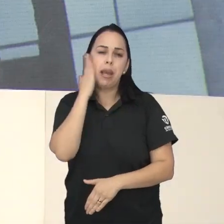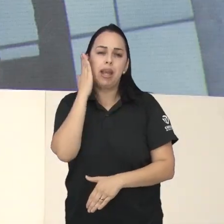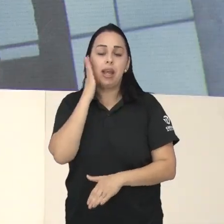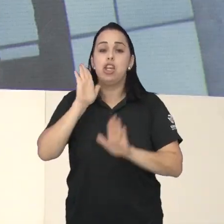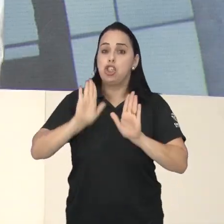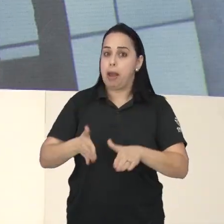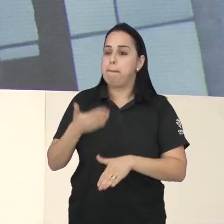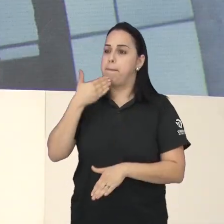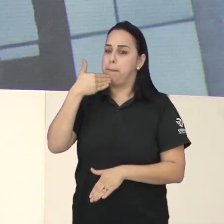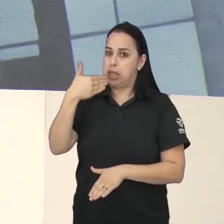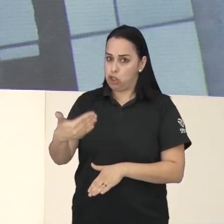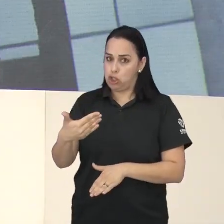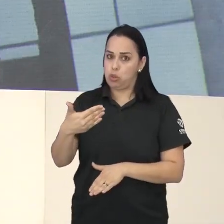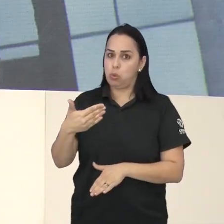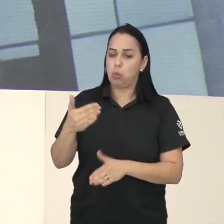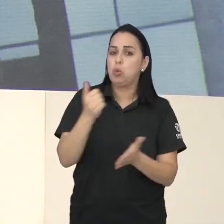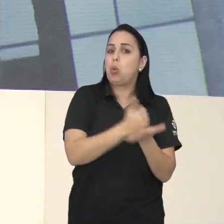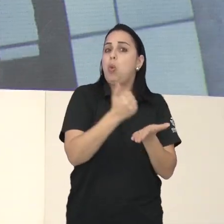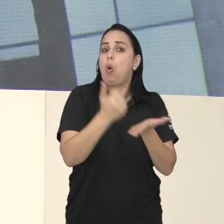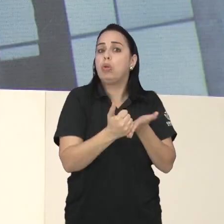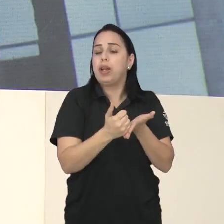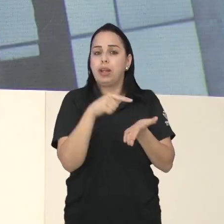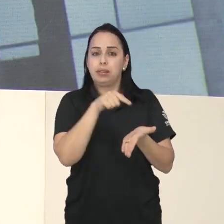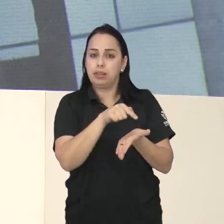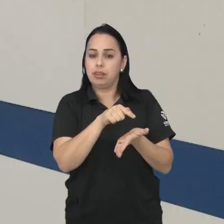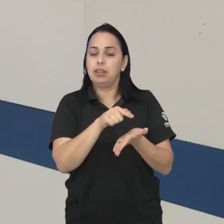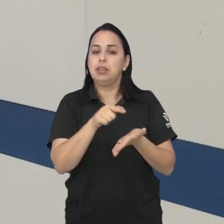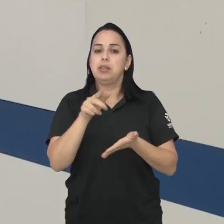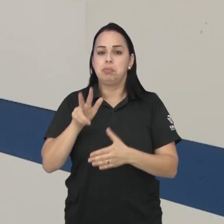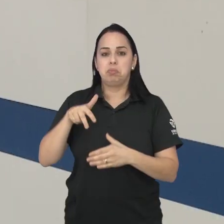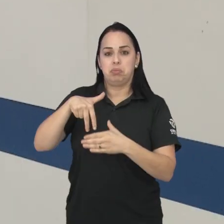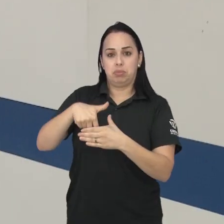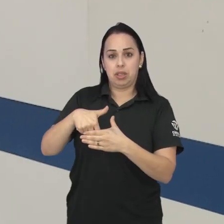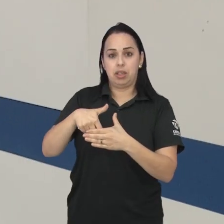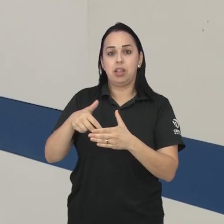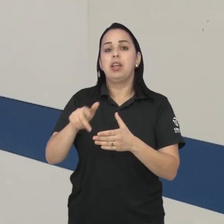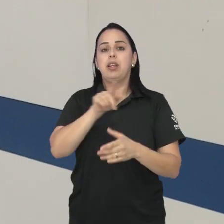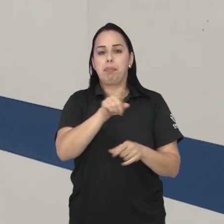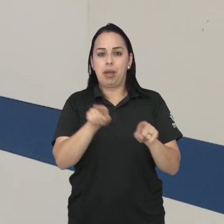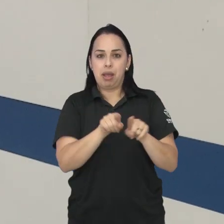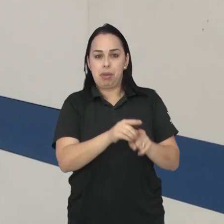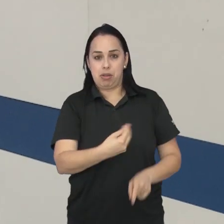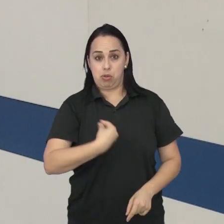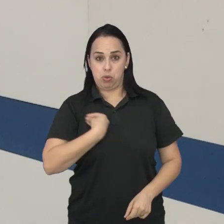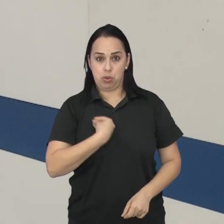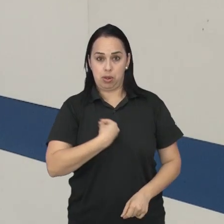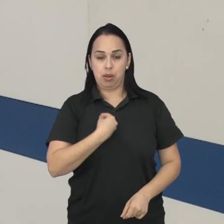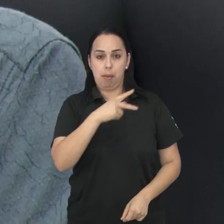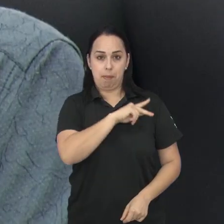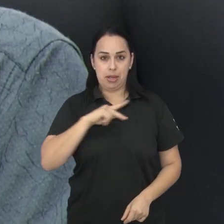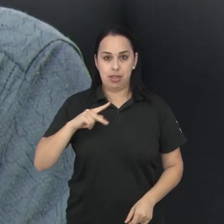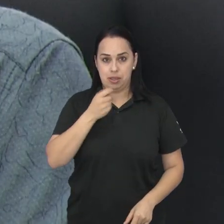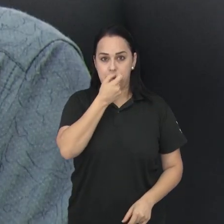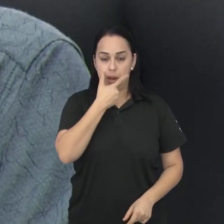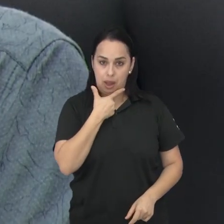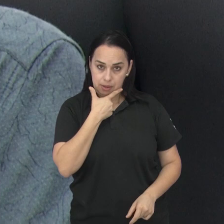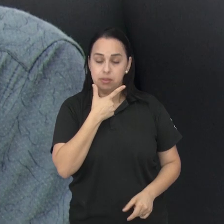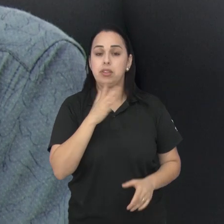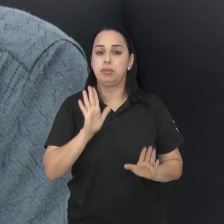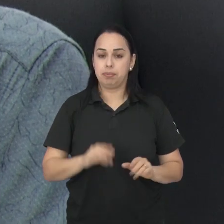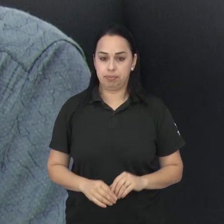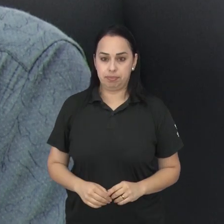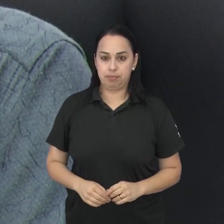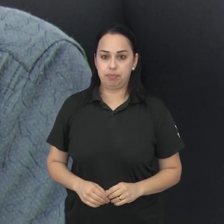e alegou que solicitou dados sobre o atual contrato. O discurso foi acompanhado pelo presidente da Câmara, o